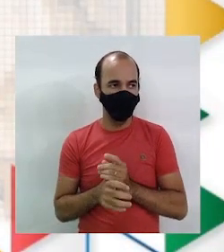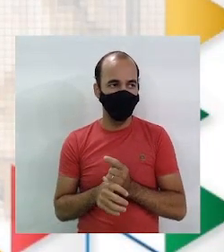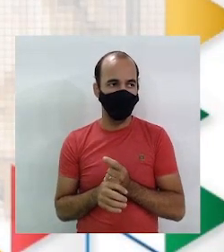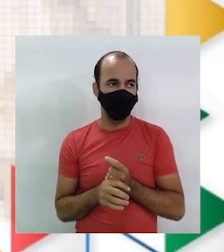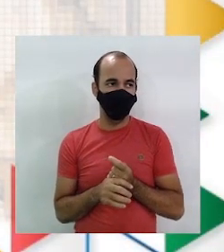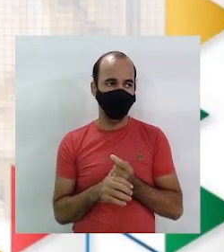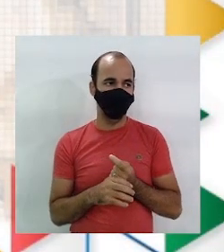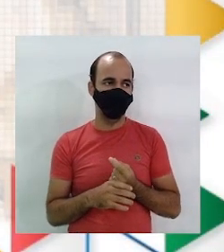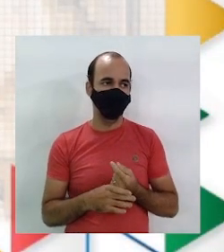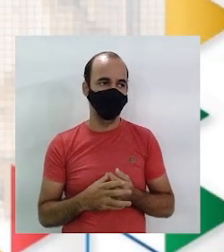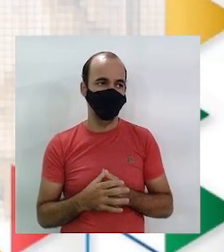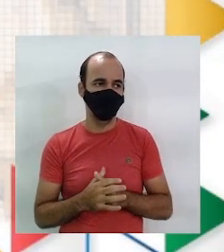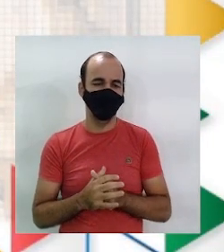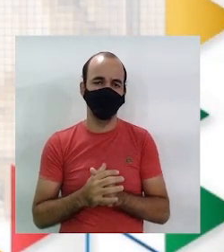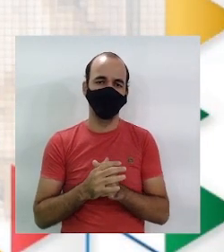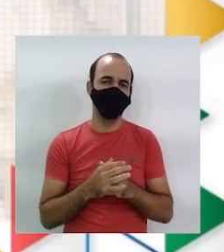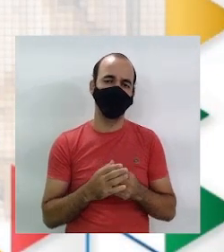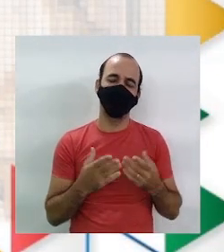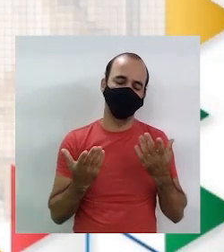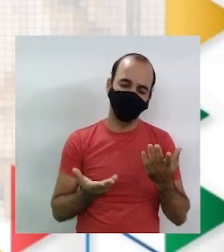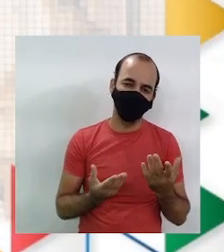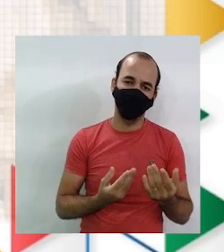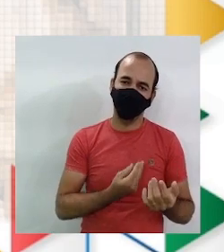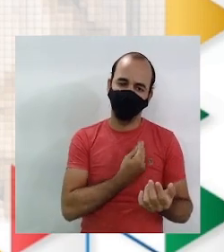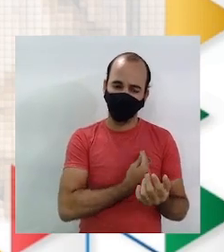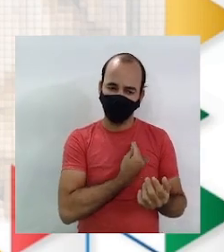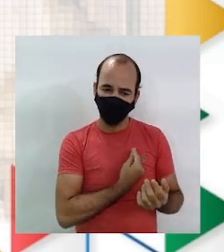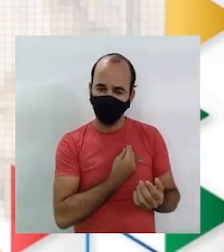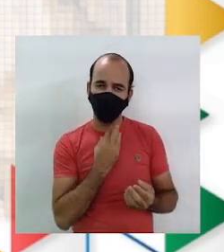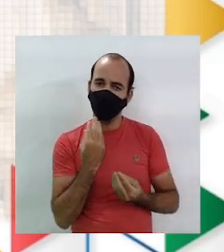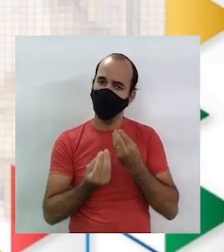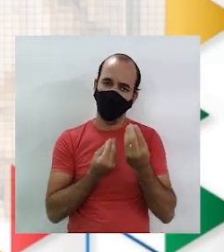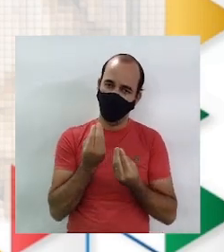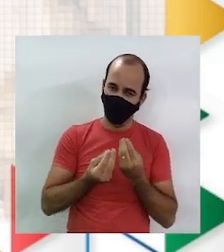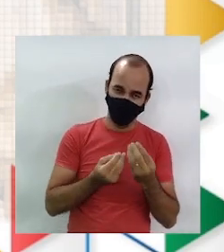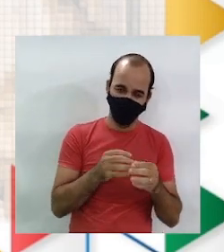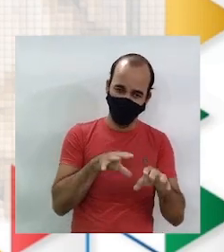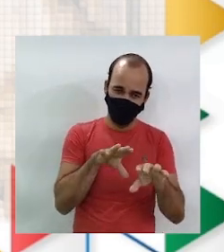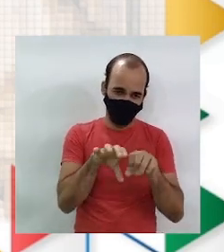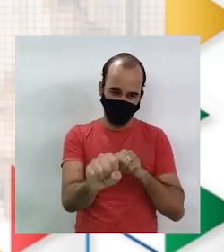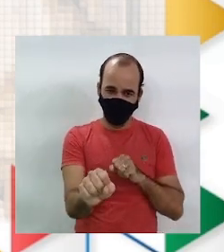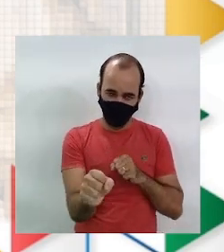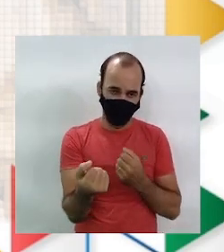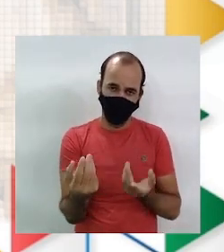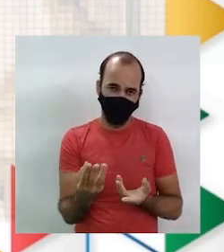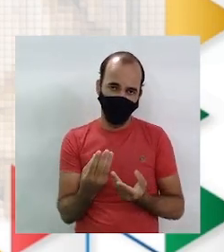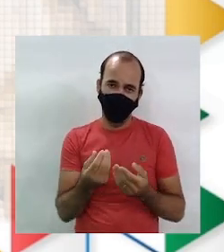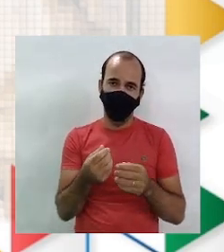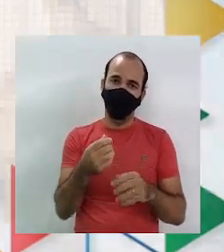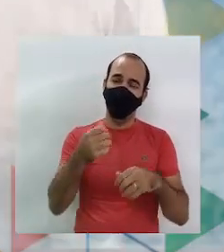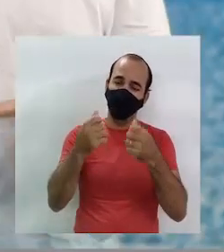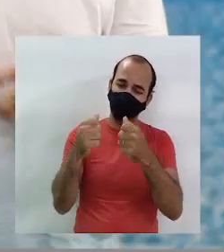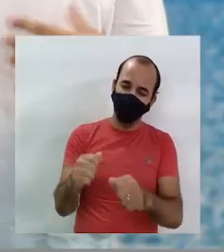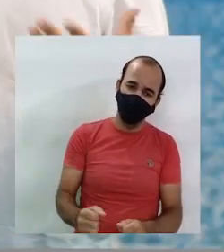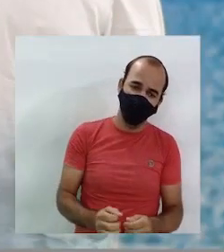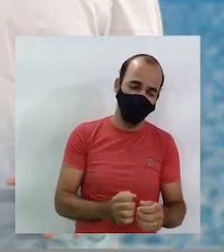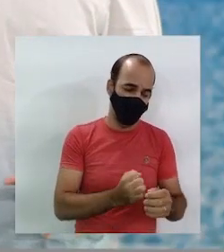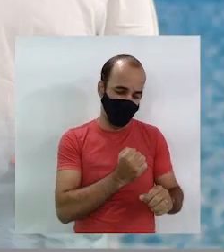bom falar sobre isso, né? Porque muitas pessoas conhecem o Francisco Brenan pelo seu trabalho enquanto